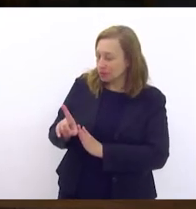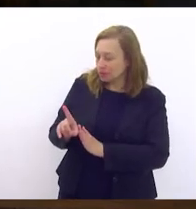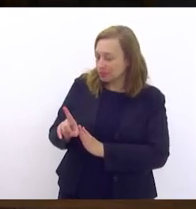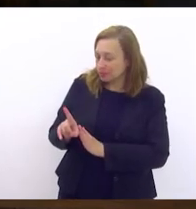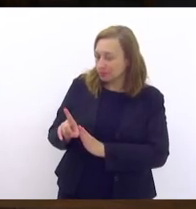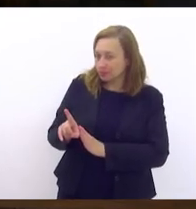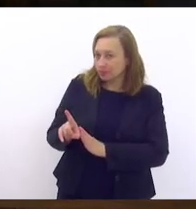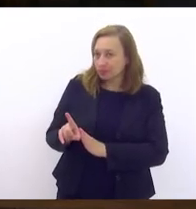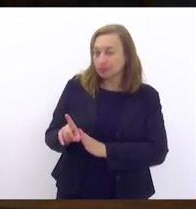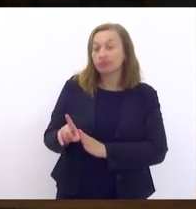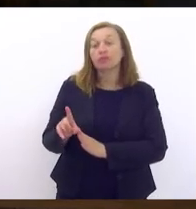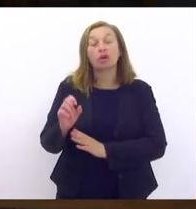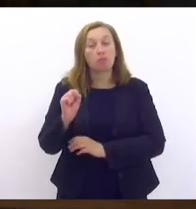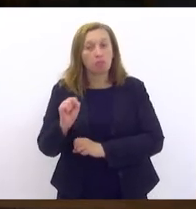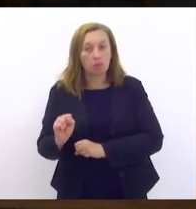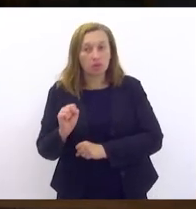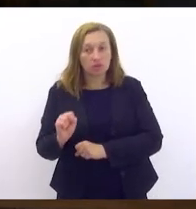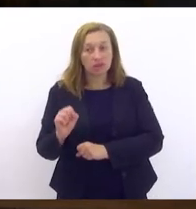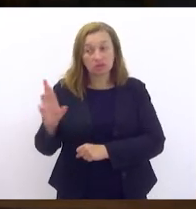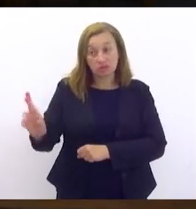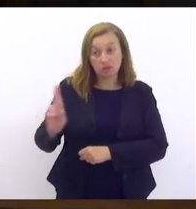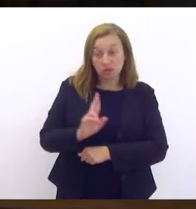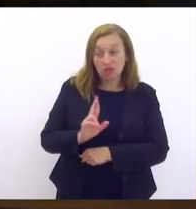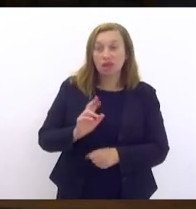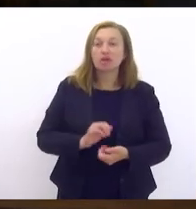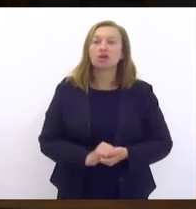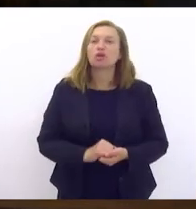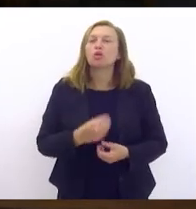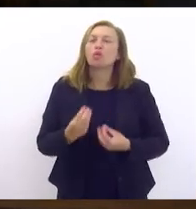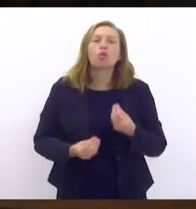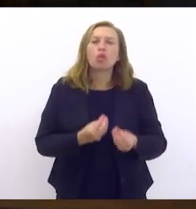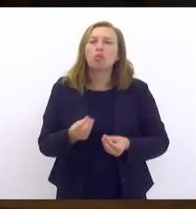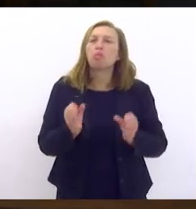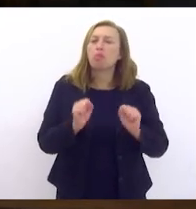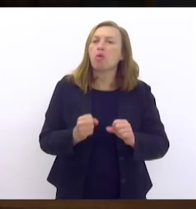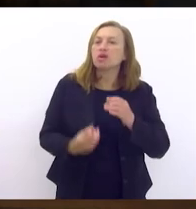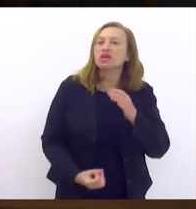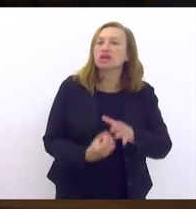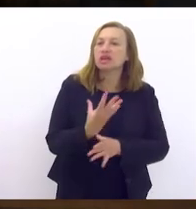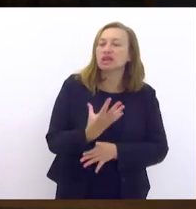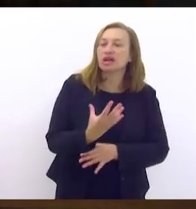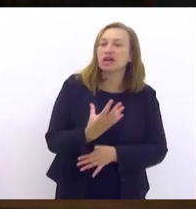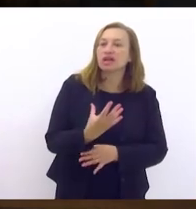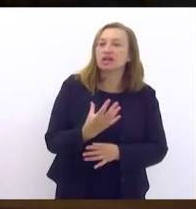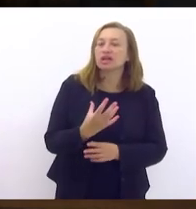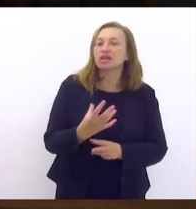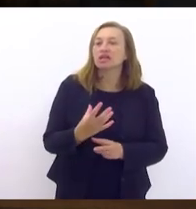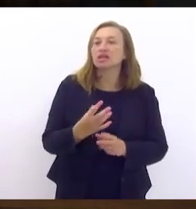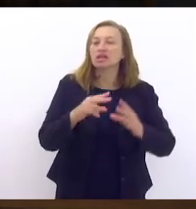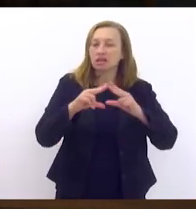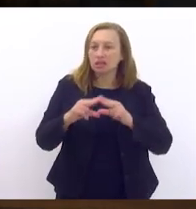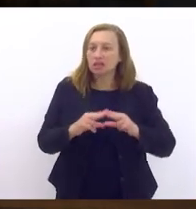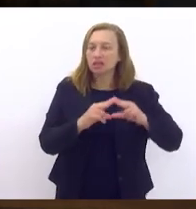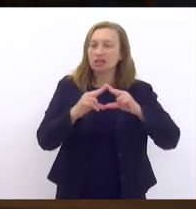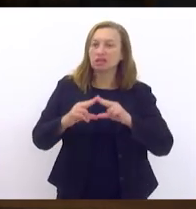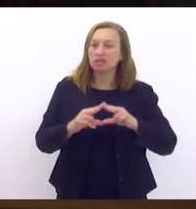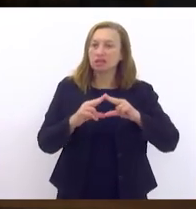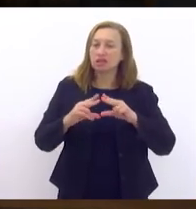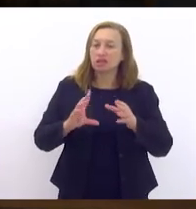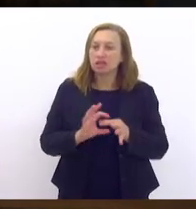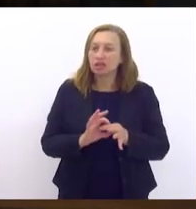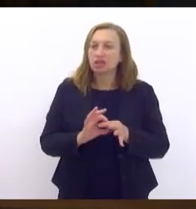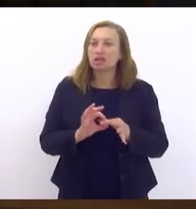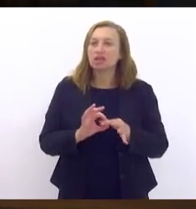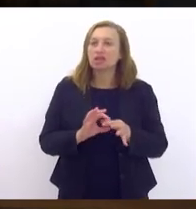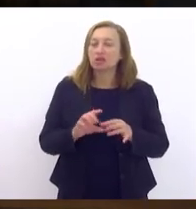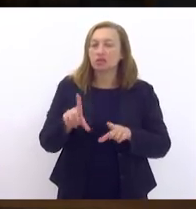oportuna aí para que pudesse ser respondida como que a gente pode criar uma cadeia de reciclagem que permita uma retomada